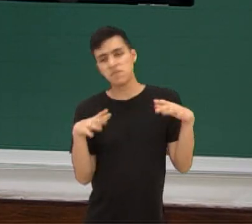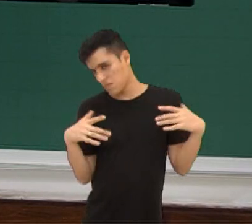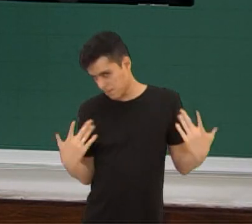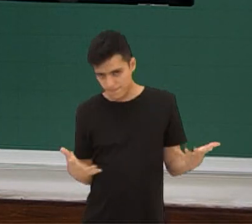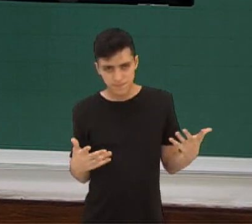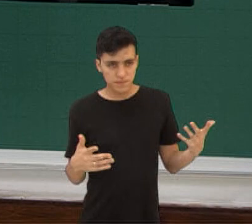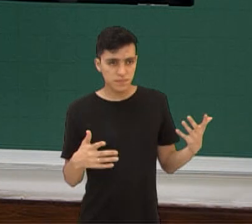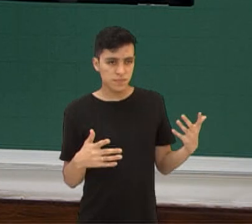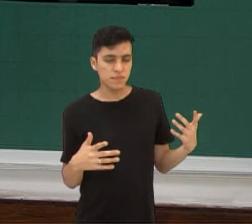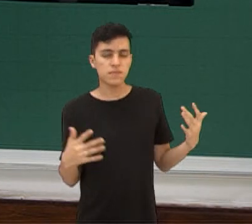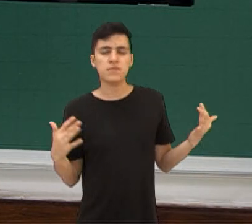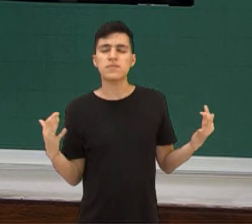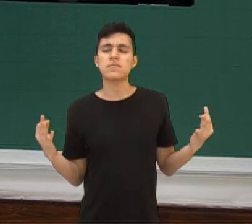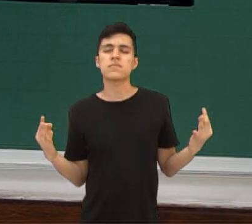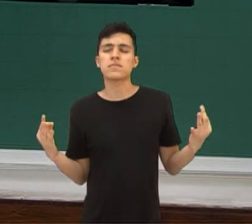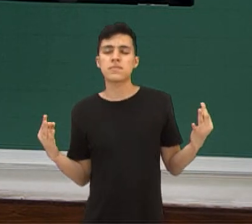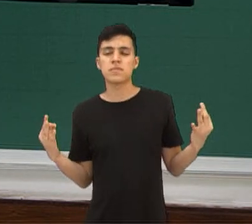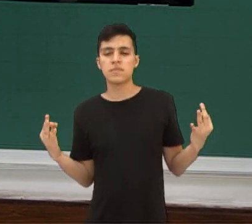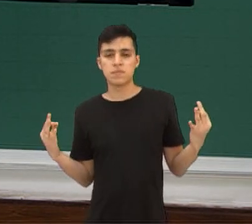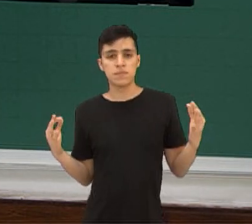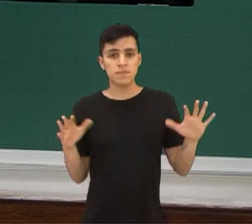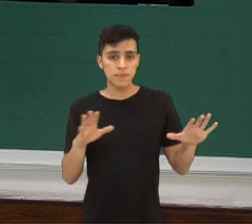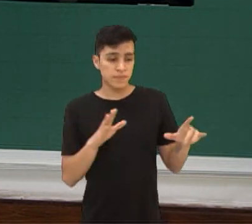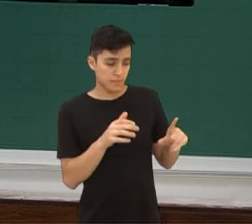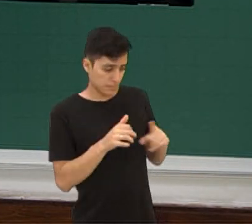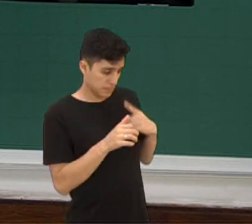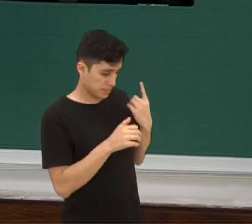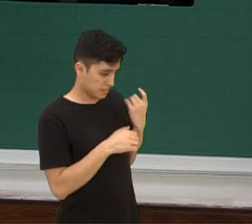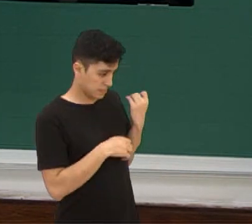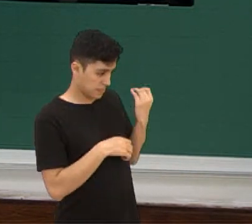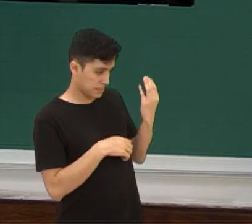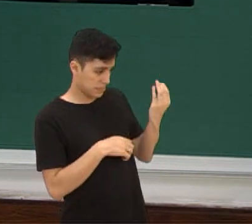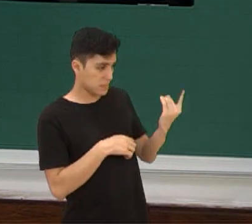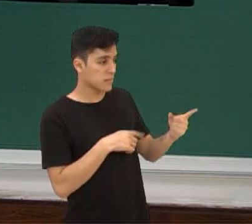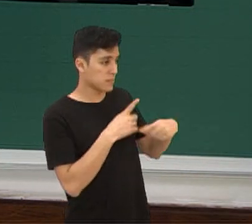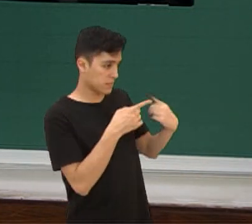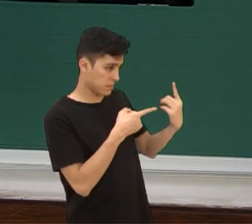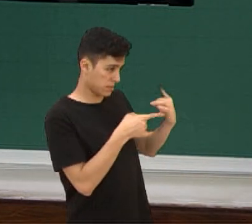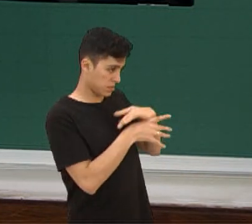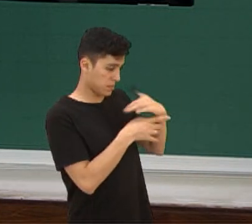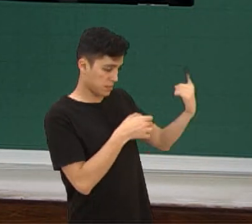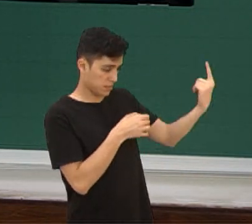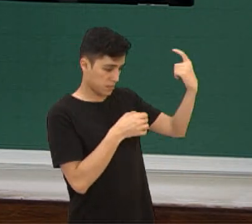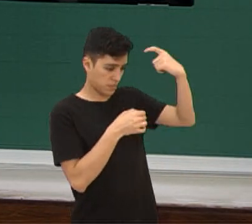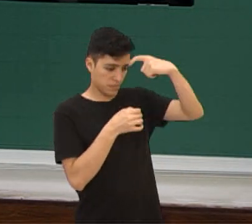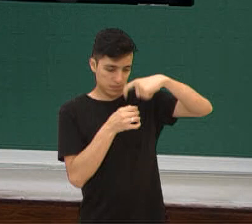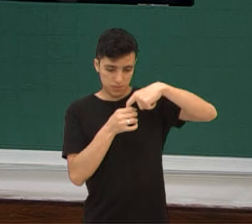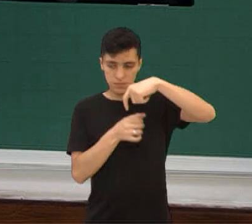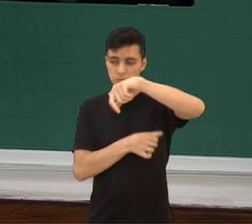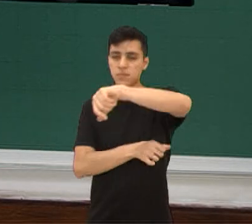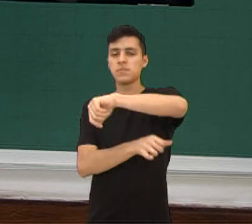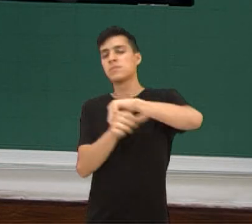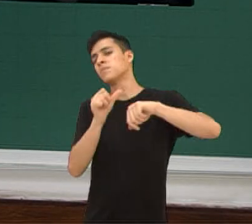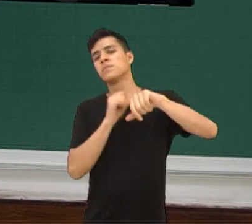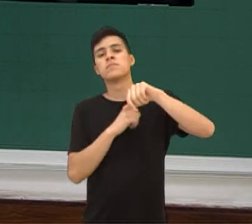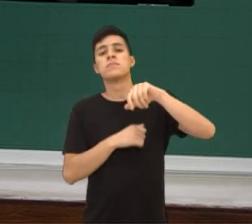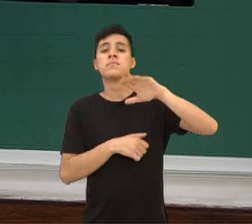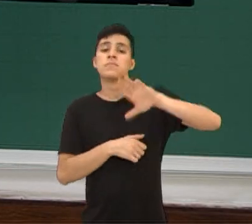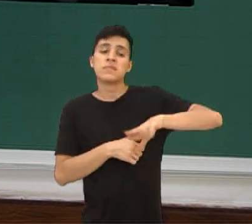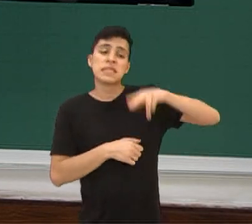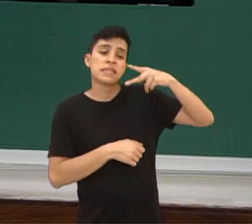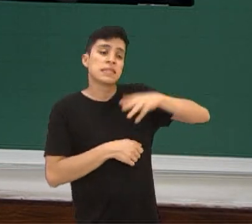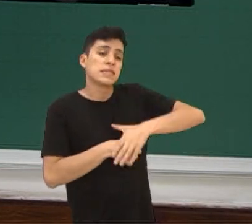né? Budista depois da viagem dele, né? Então, foi uma mudança que implicou a vontade